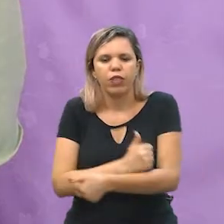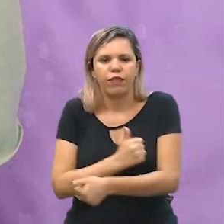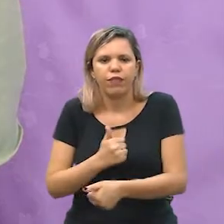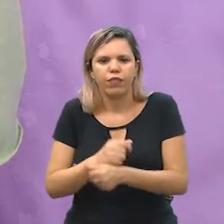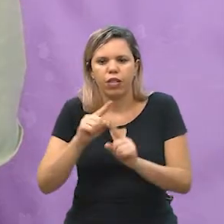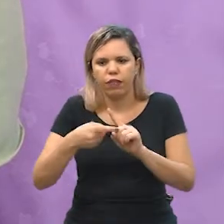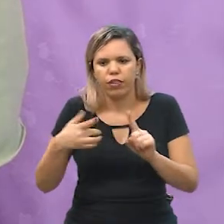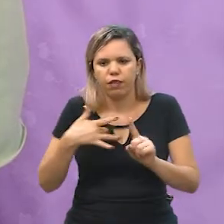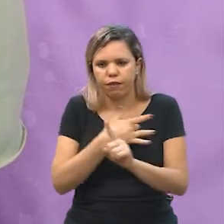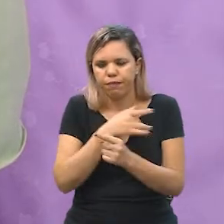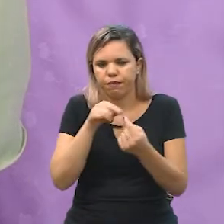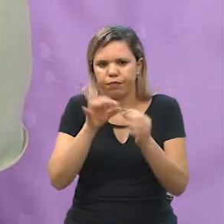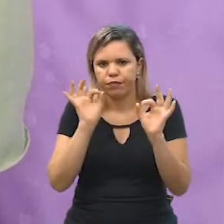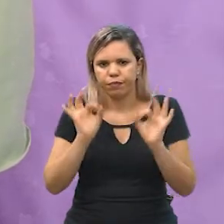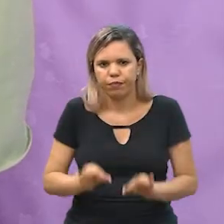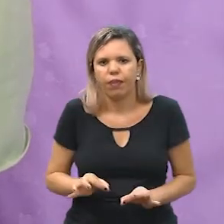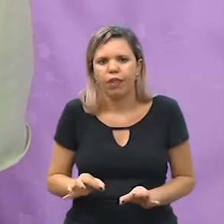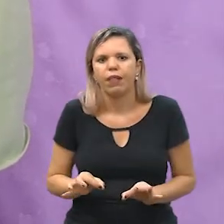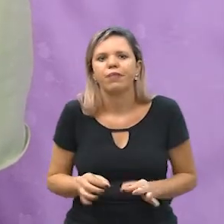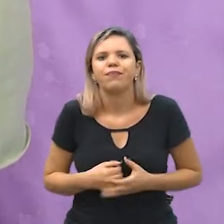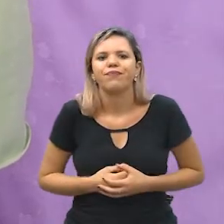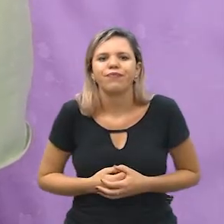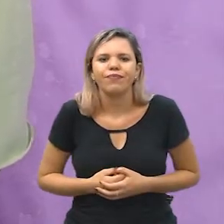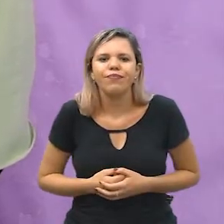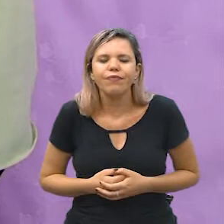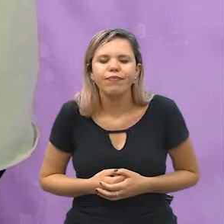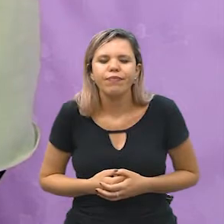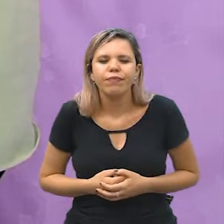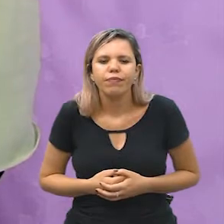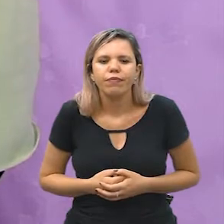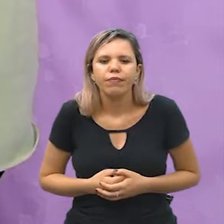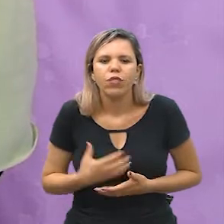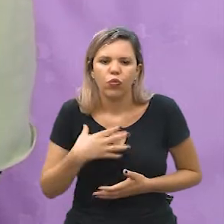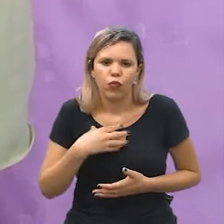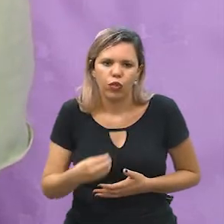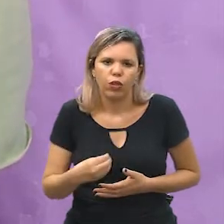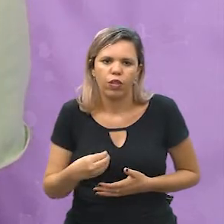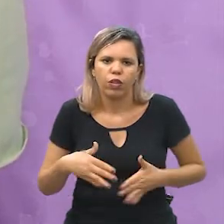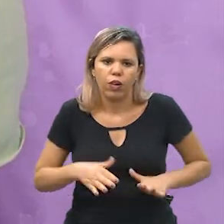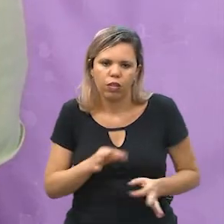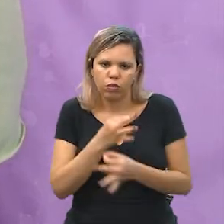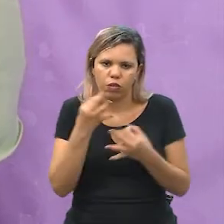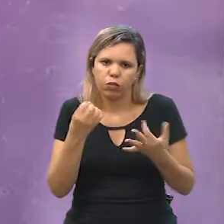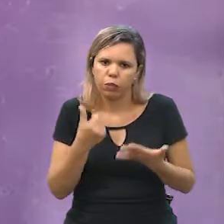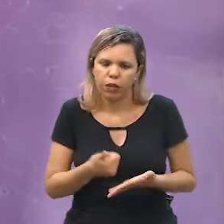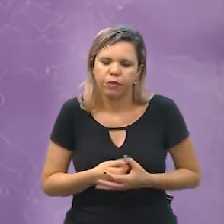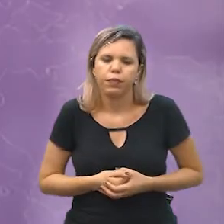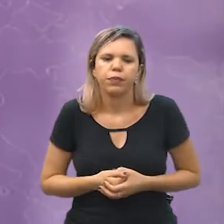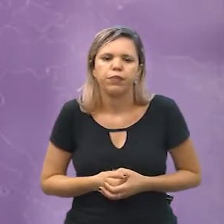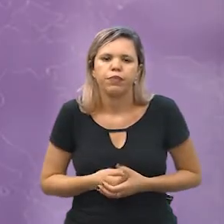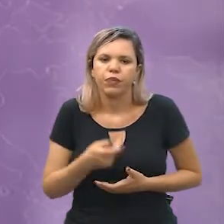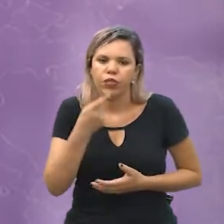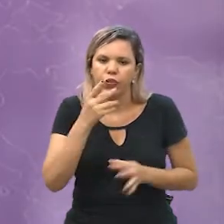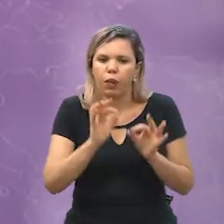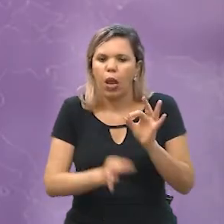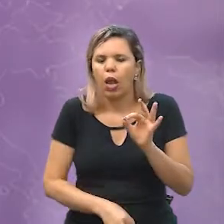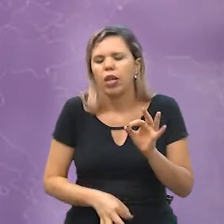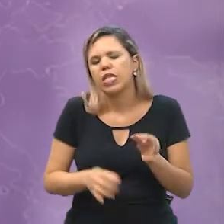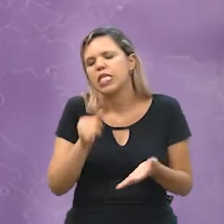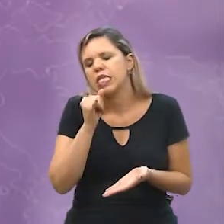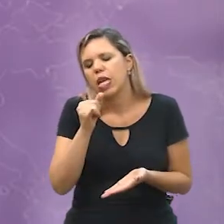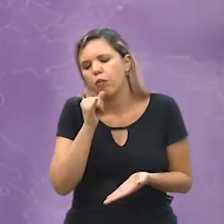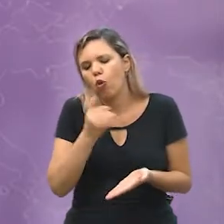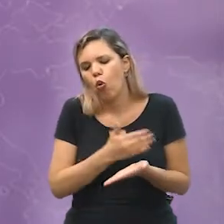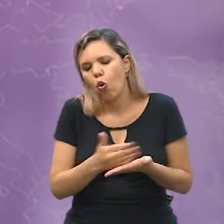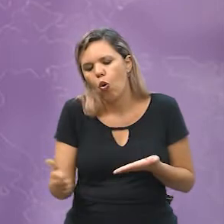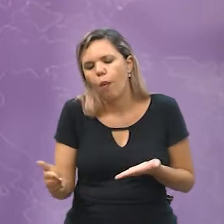belo de um investimento ter uma gravidez saudável e um filho que nasça com boas condições também, né? A senhora falou bastante nesse investimento logo